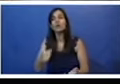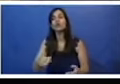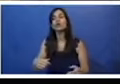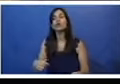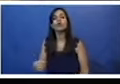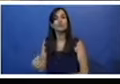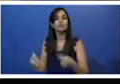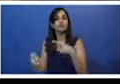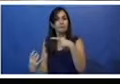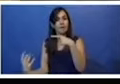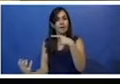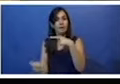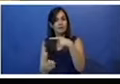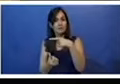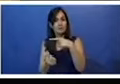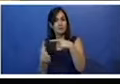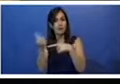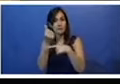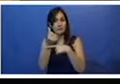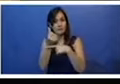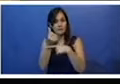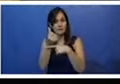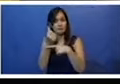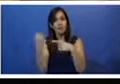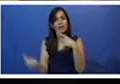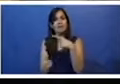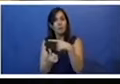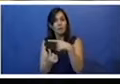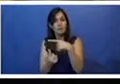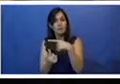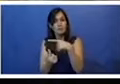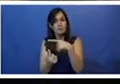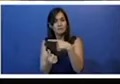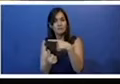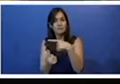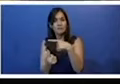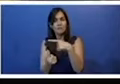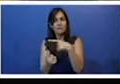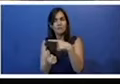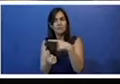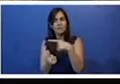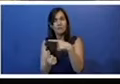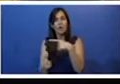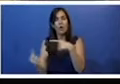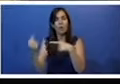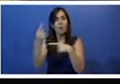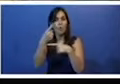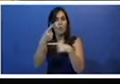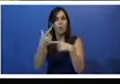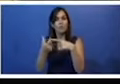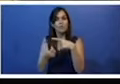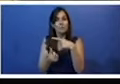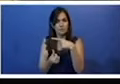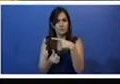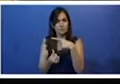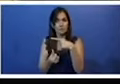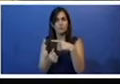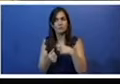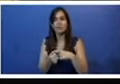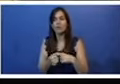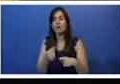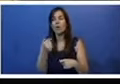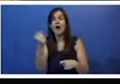e cada parte uma parte uma parte de se 1/6